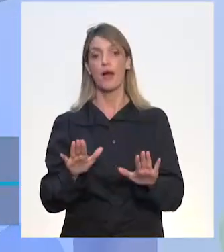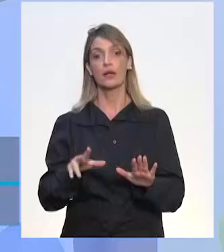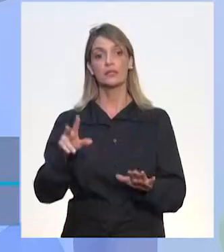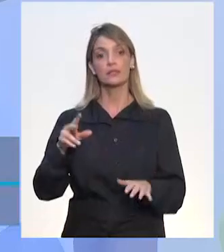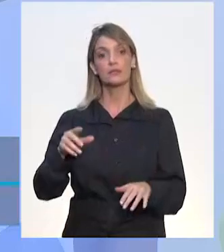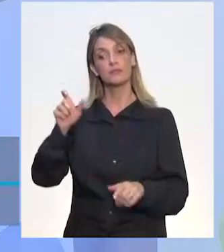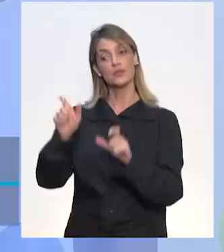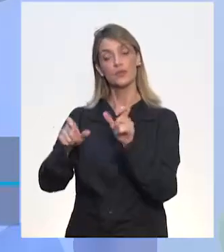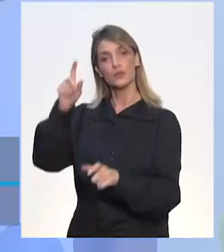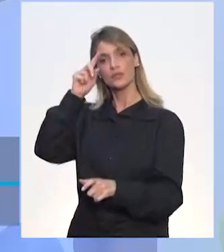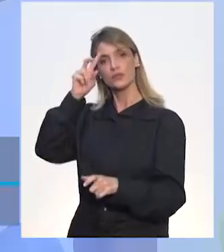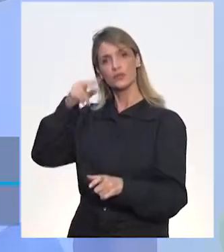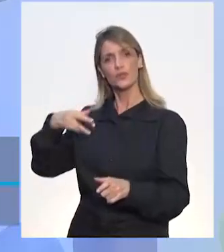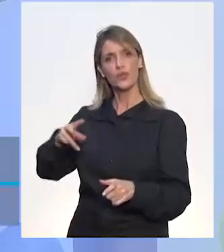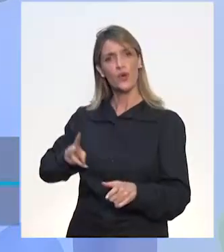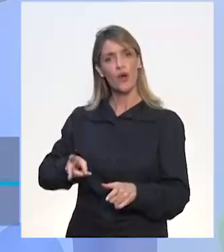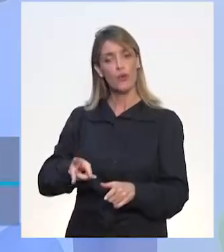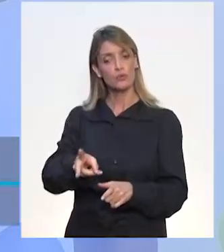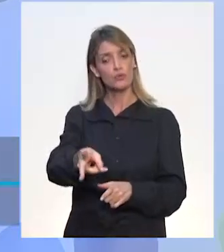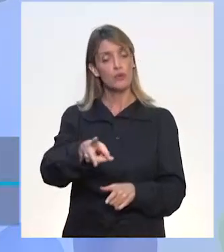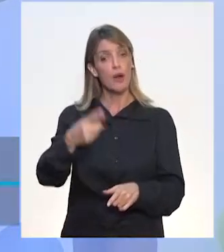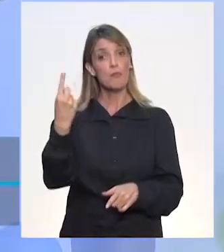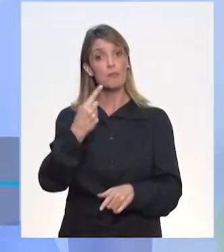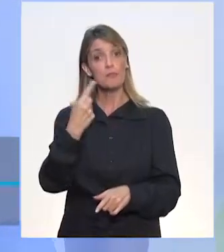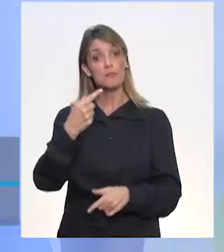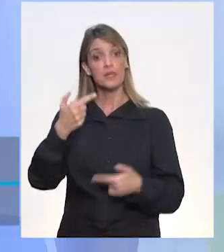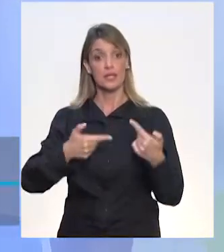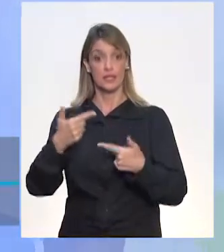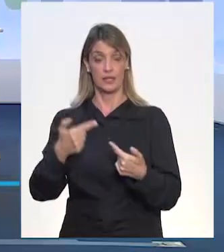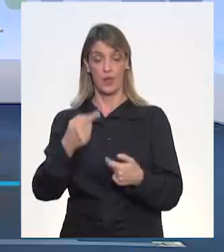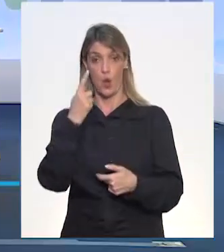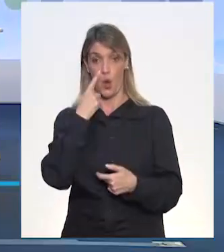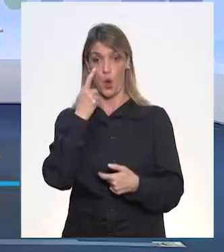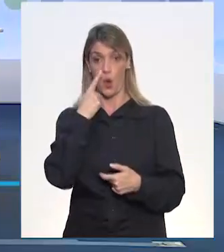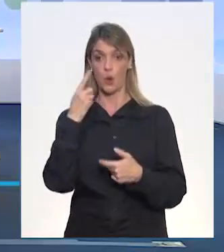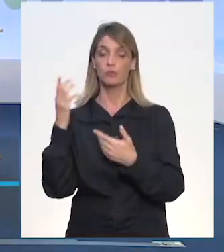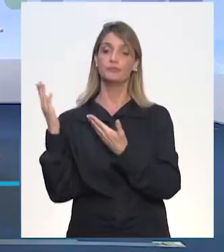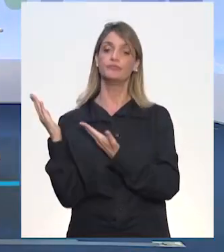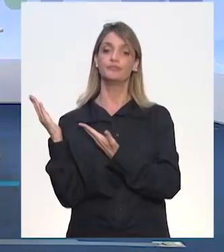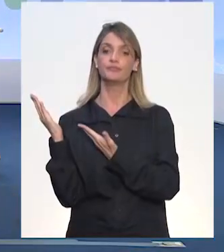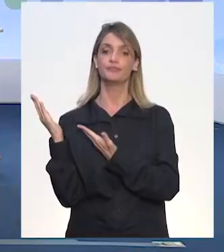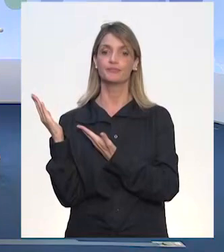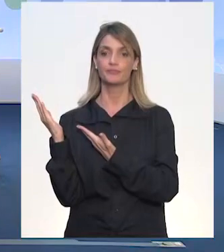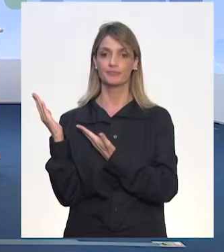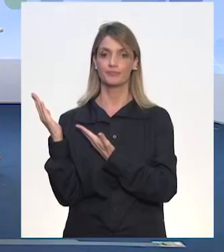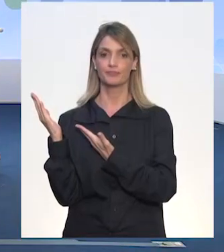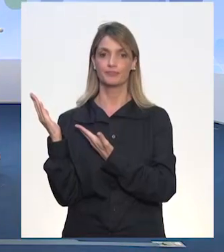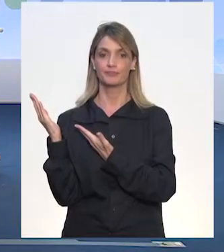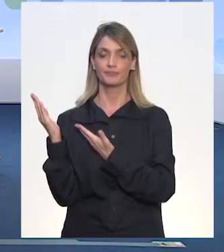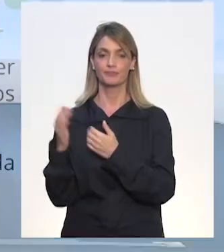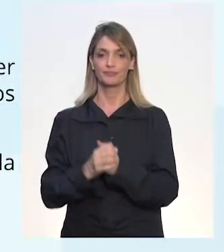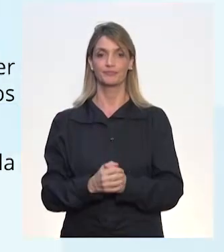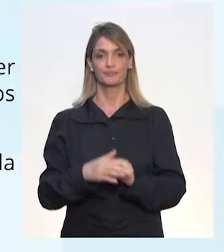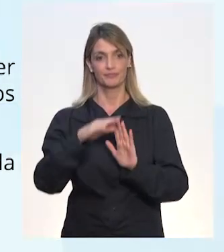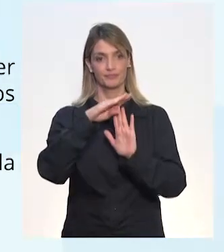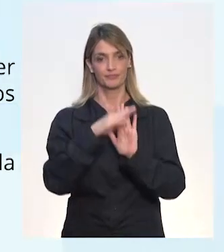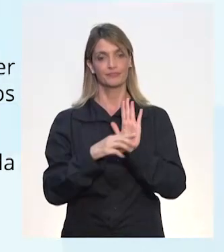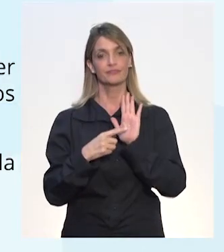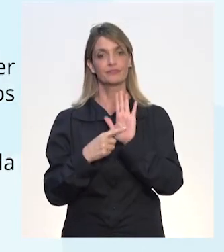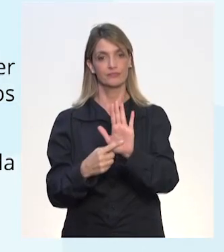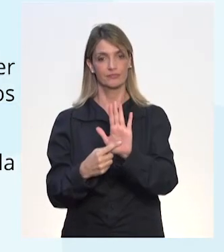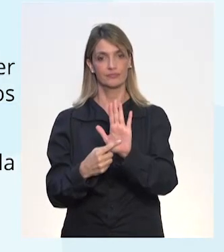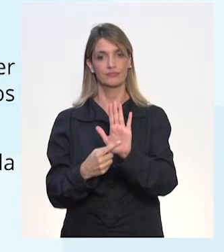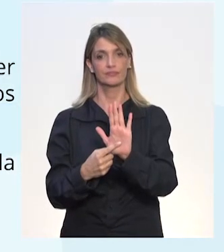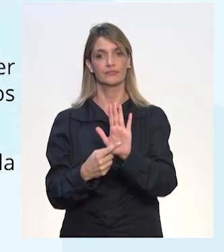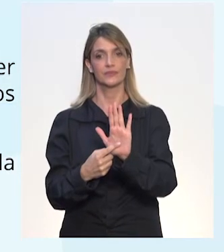uma continuidade da primeira. Falando em primeira, vamos ver aqui na tela os objetivos da aula, que é apresentar a questão